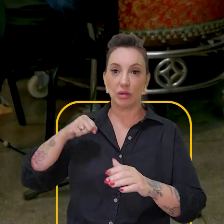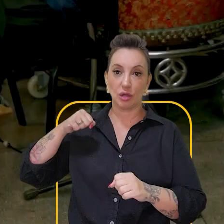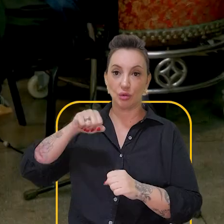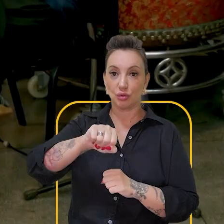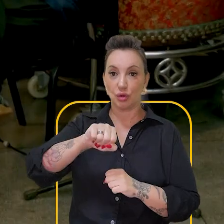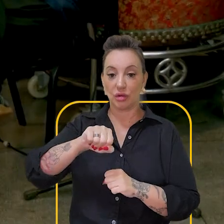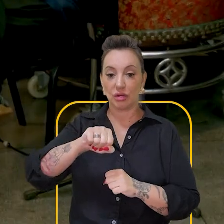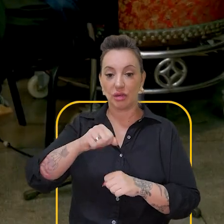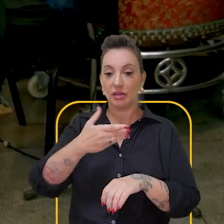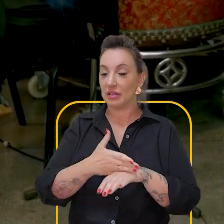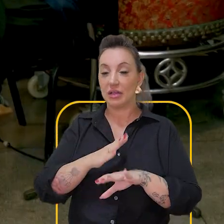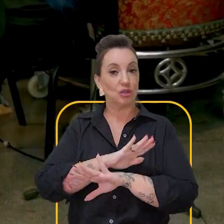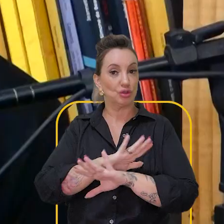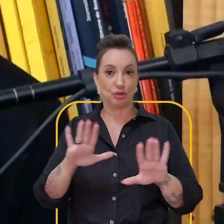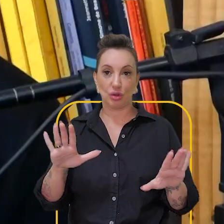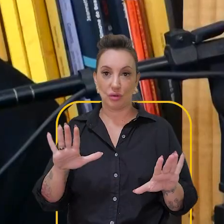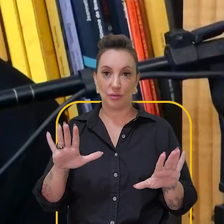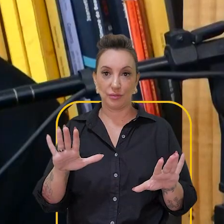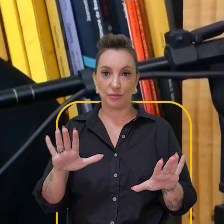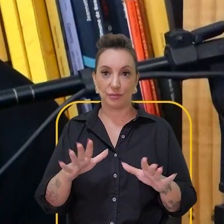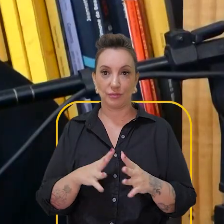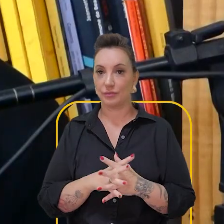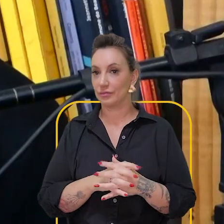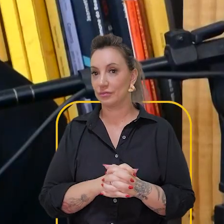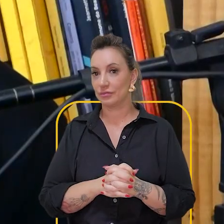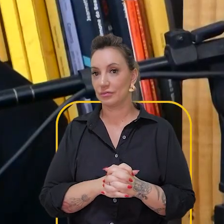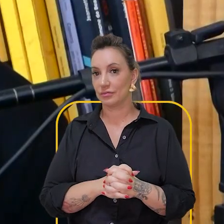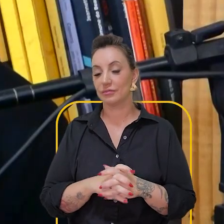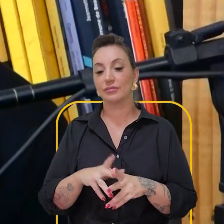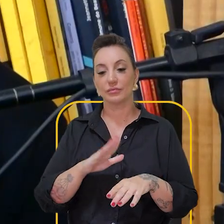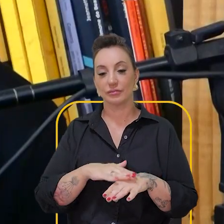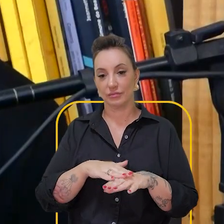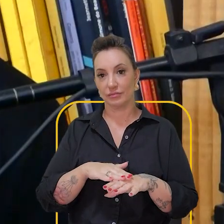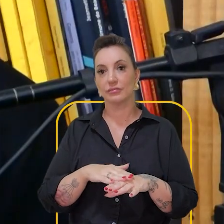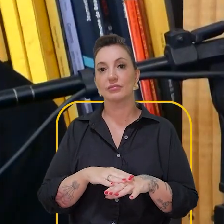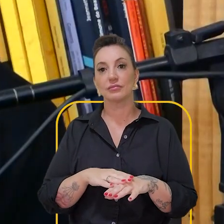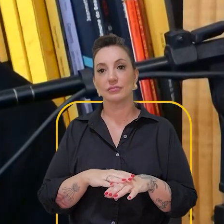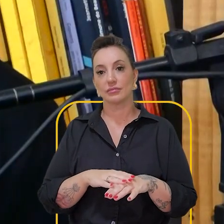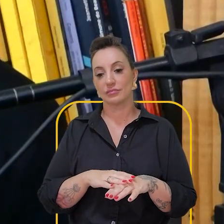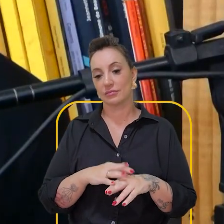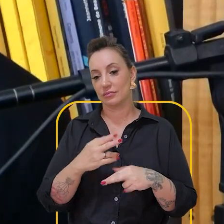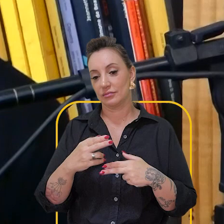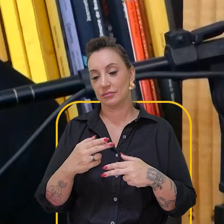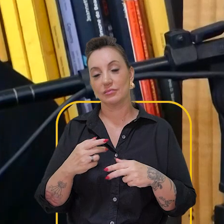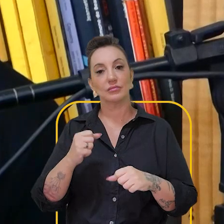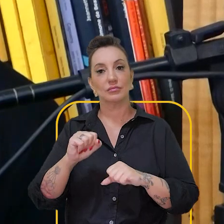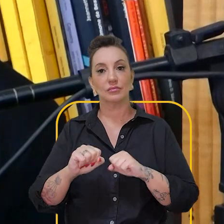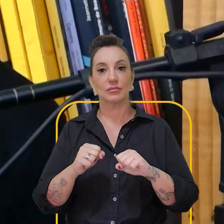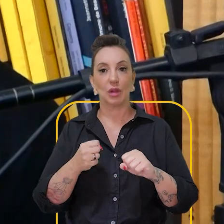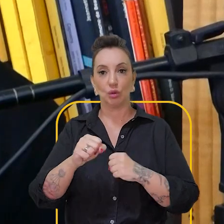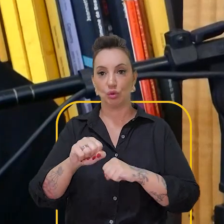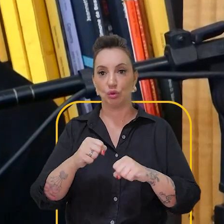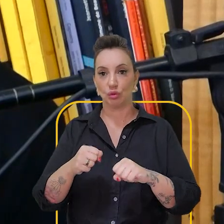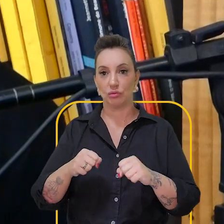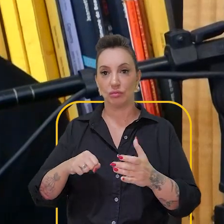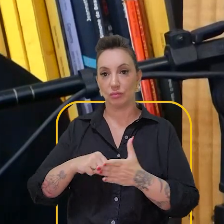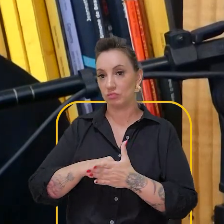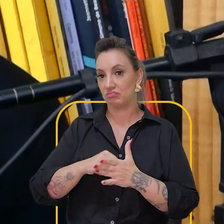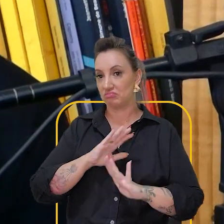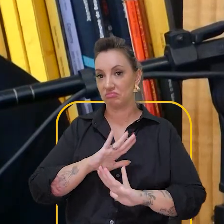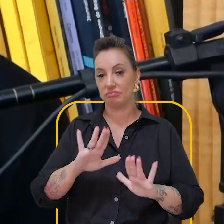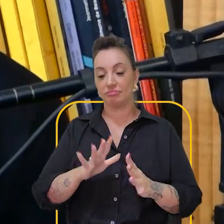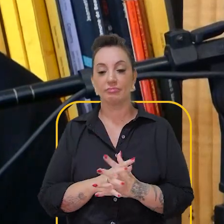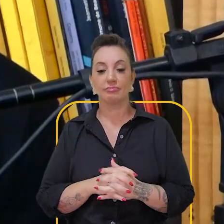trocava chute soco e boa daí um dia eu vi uma demonstração de karatê E